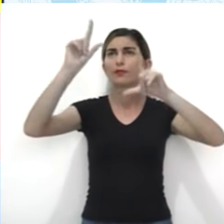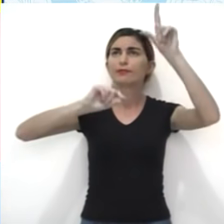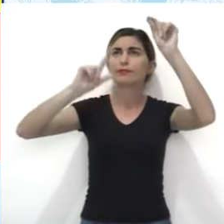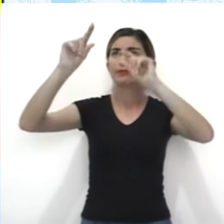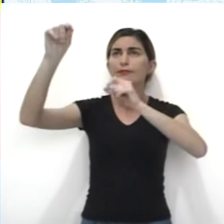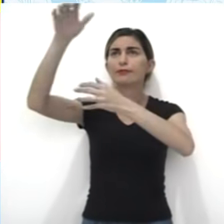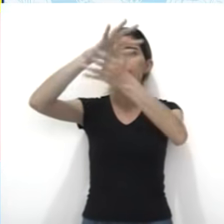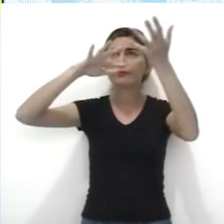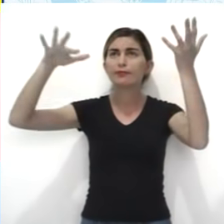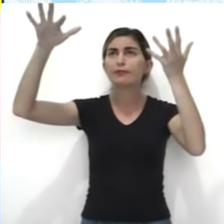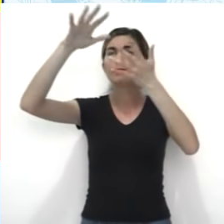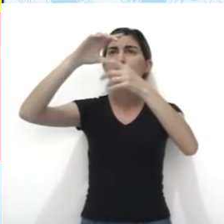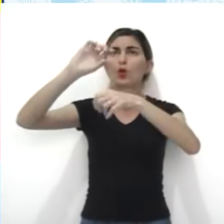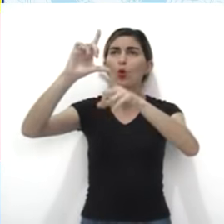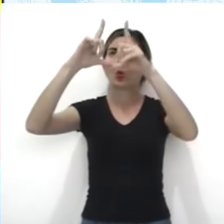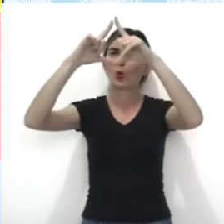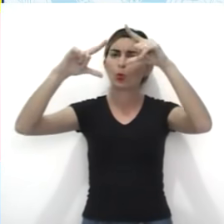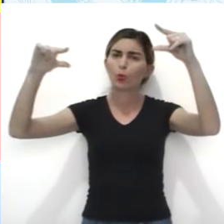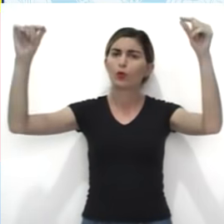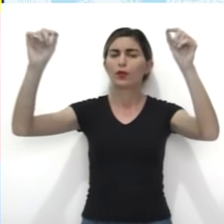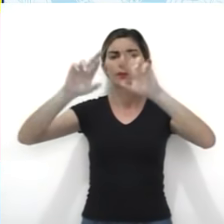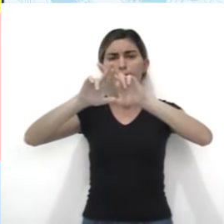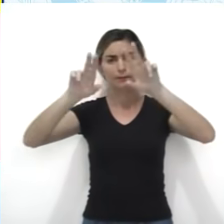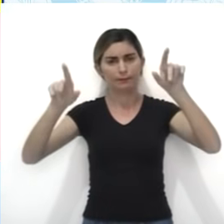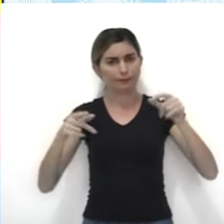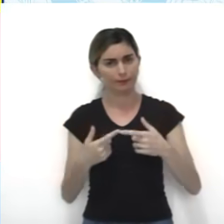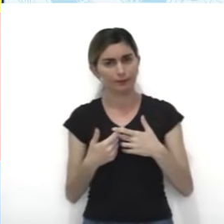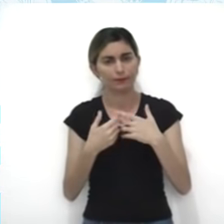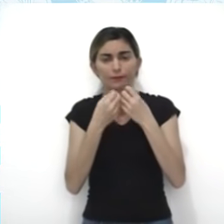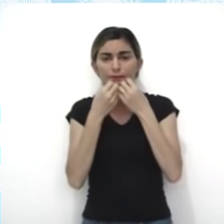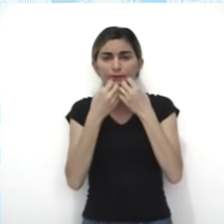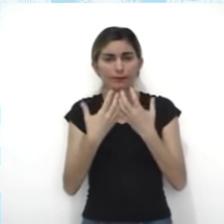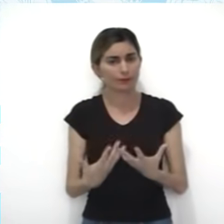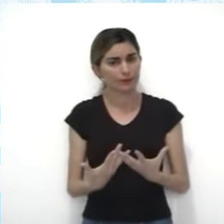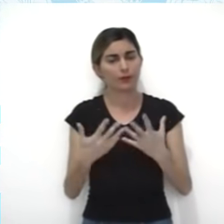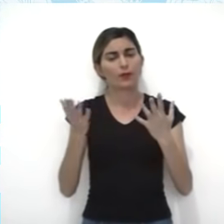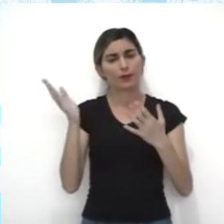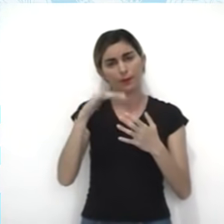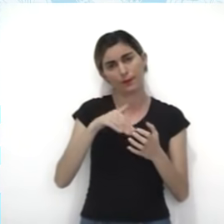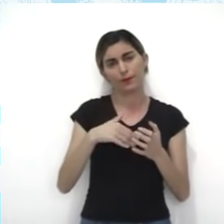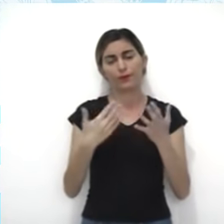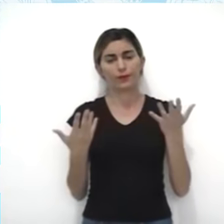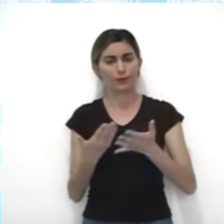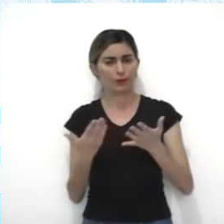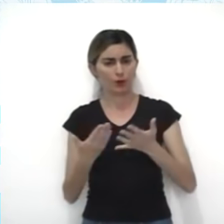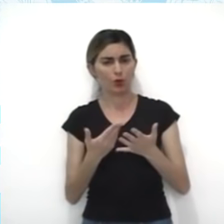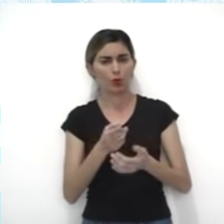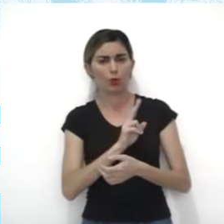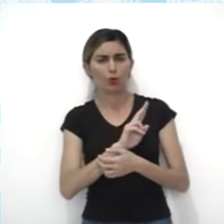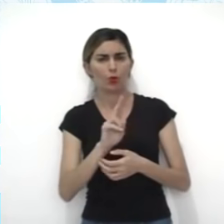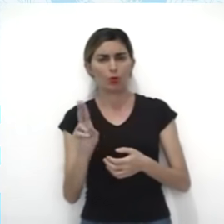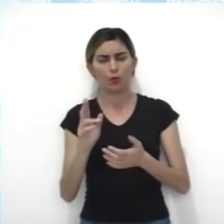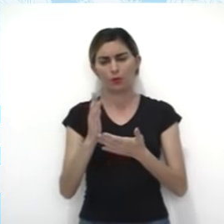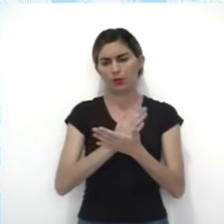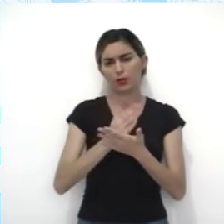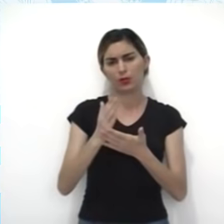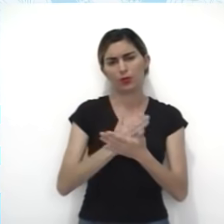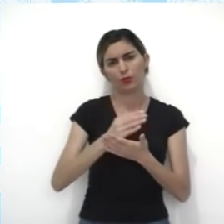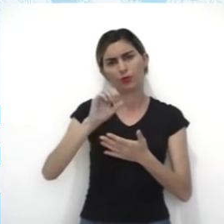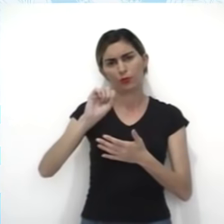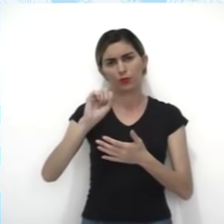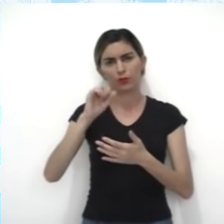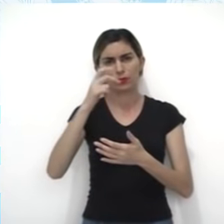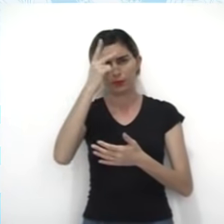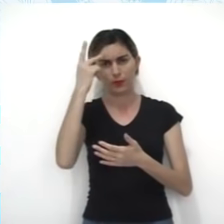as estrelas o movimento da lua entre outras coisas tá bom então vamos fazer agora o nome